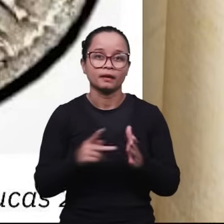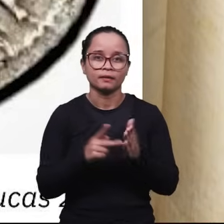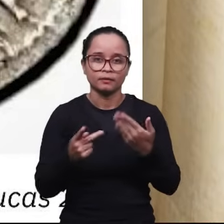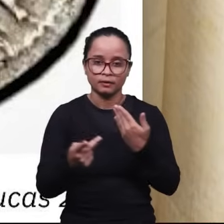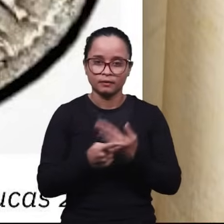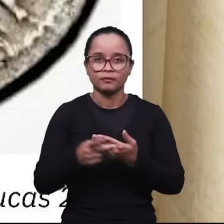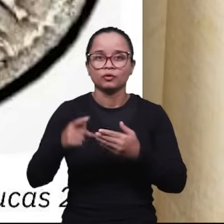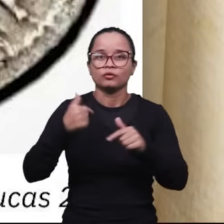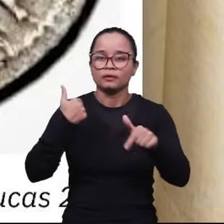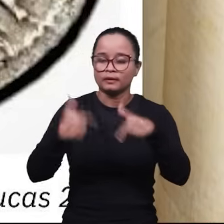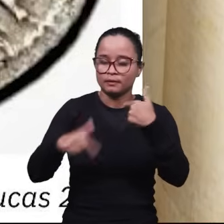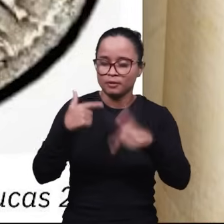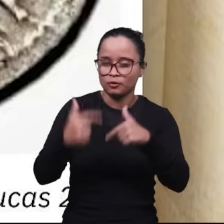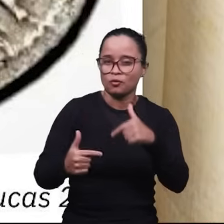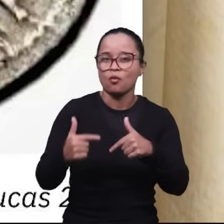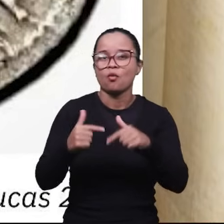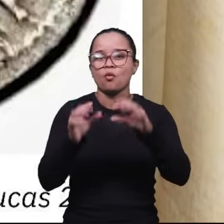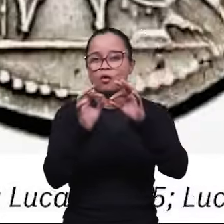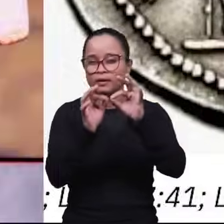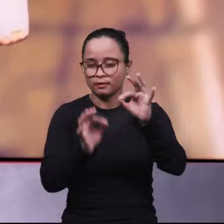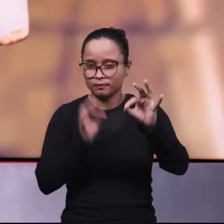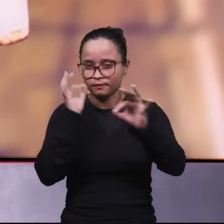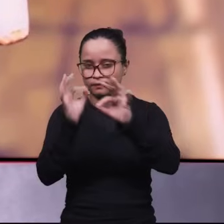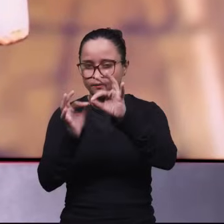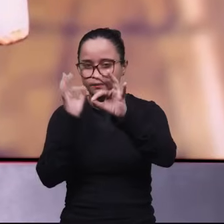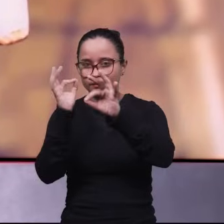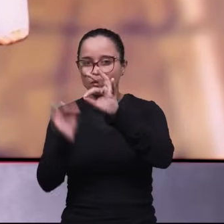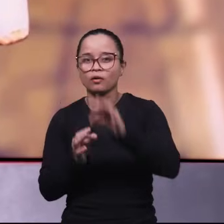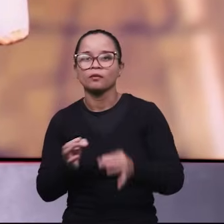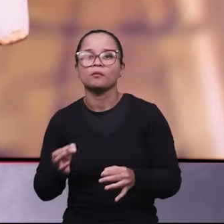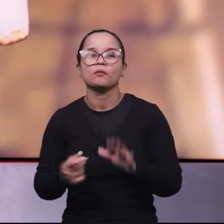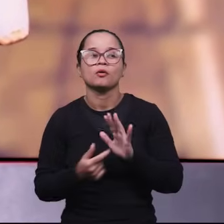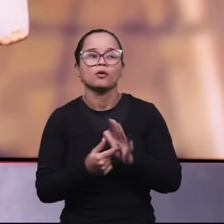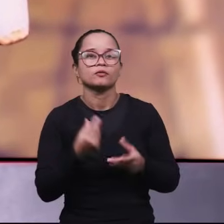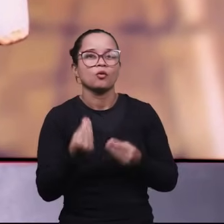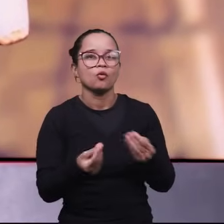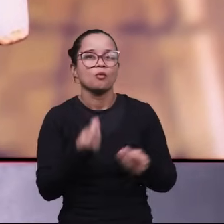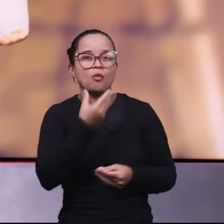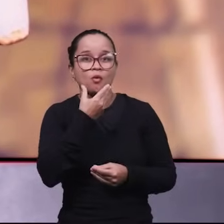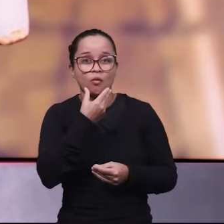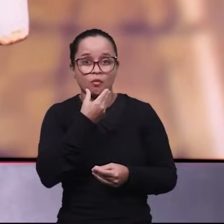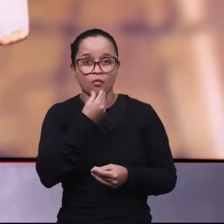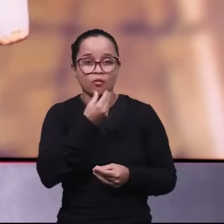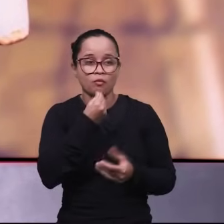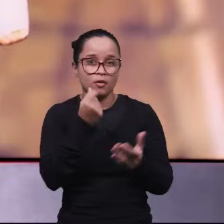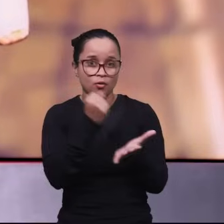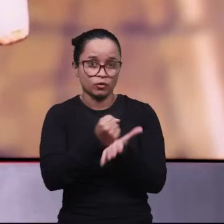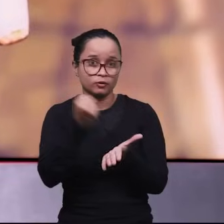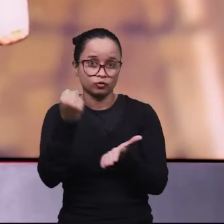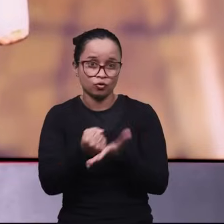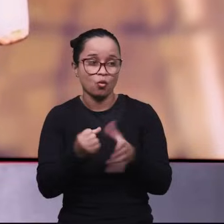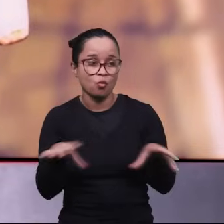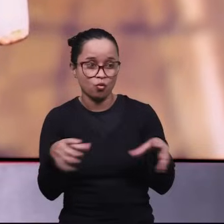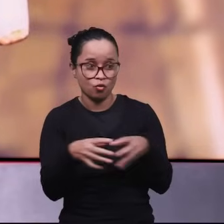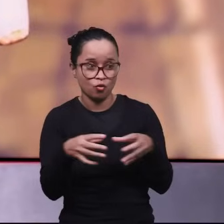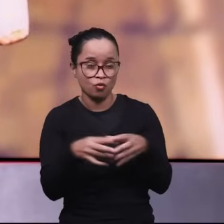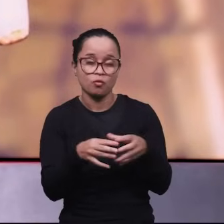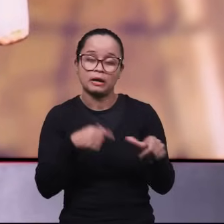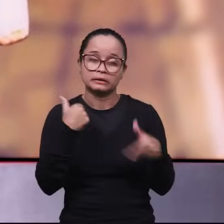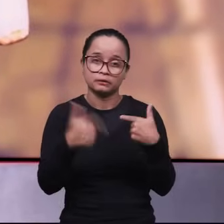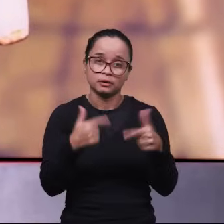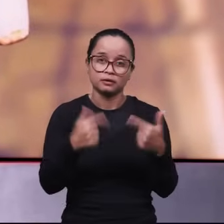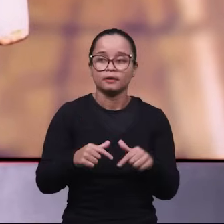da vinha, que conta como um homem contratou um grupo de trabalhadores para trabalhar em seu campo